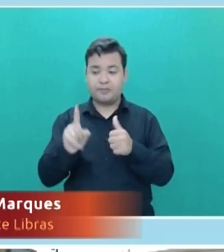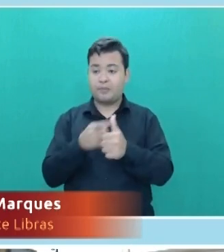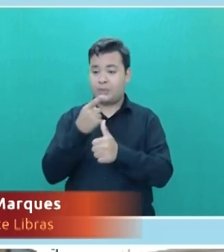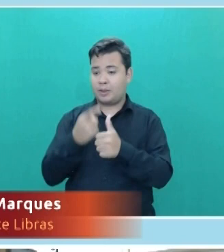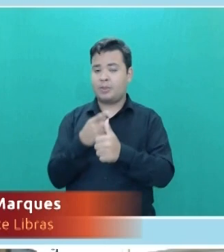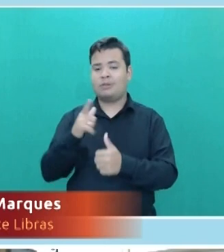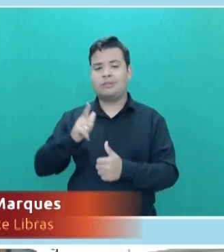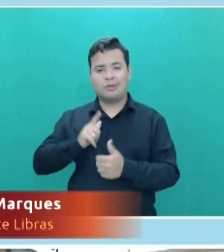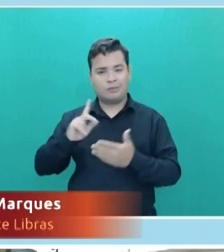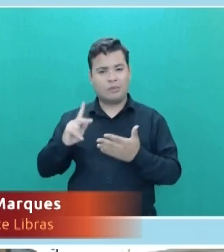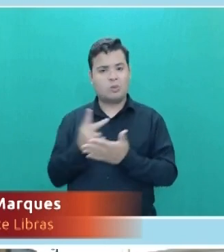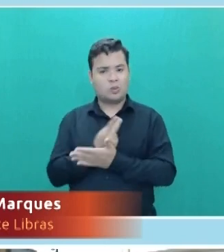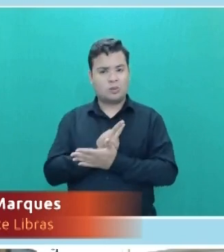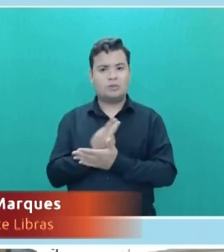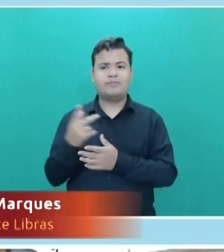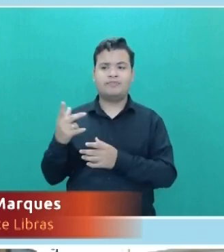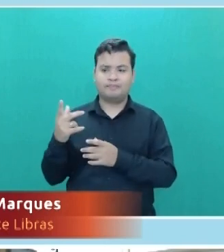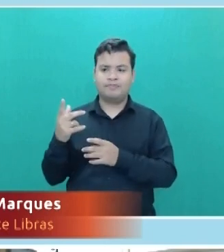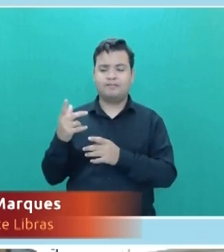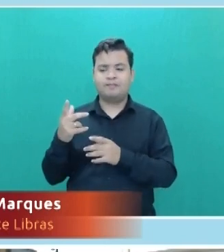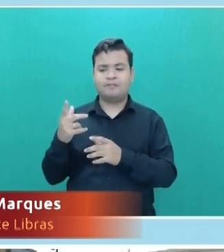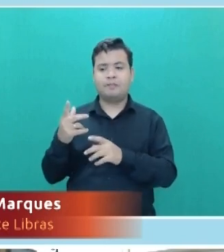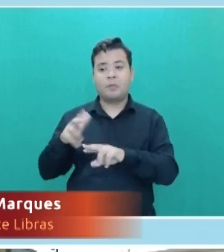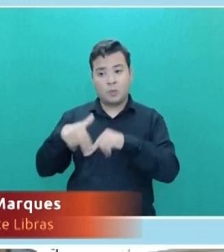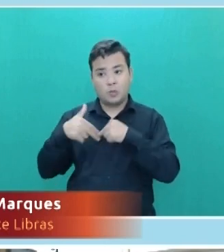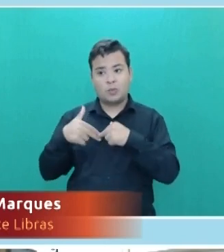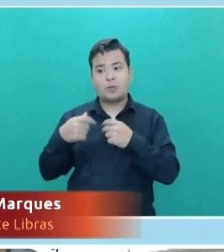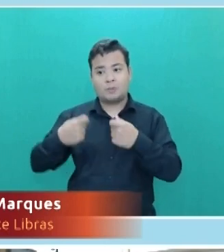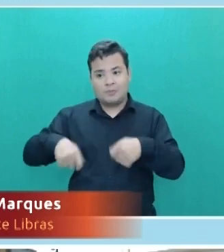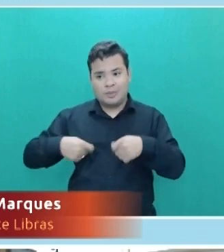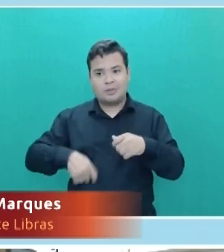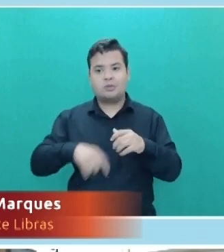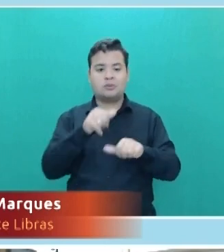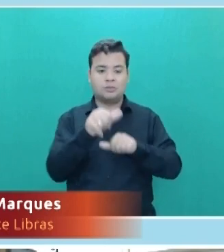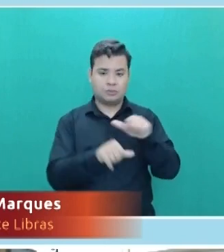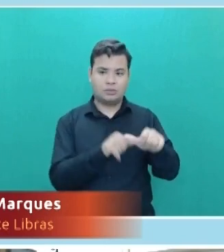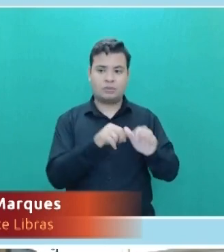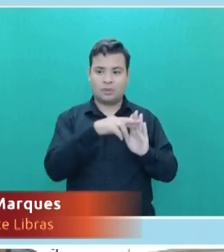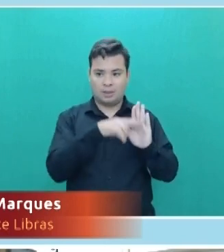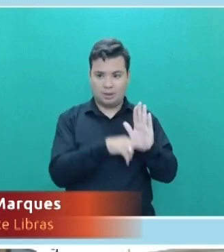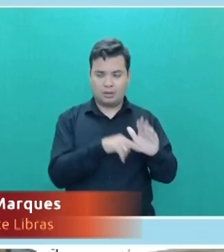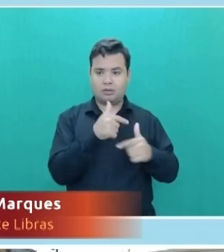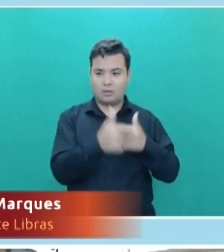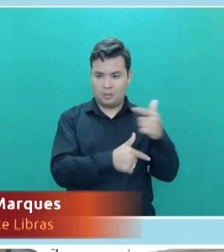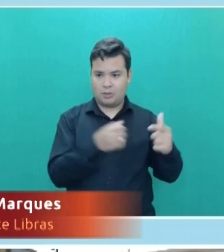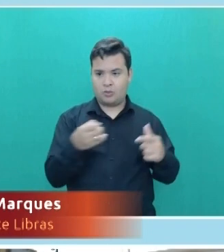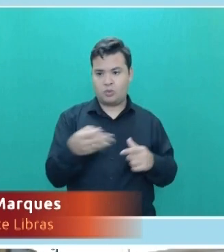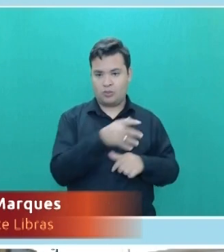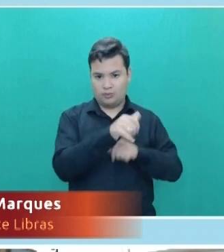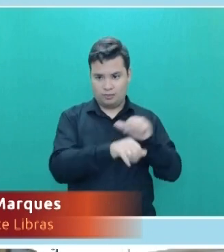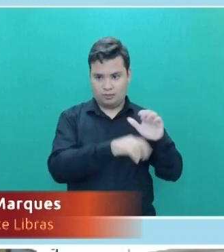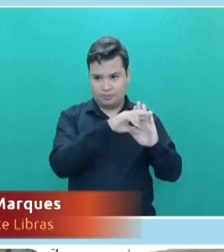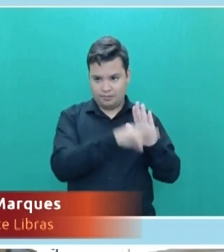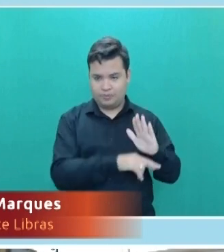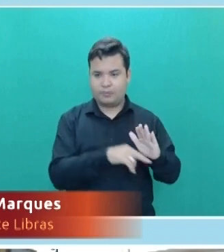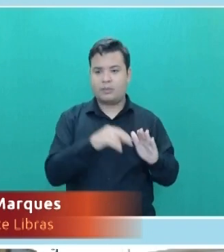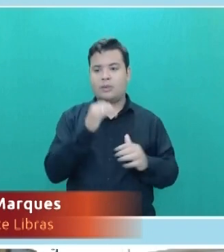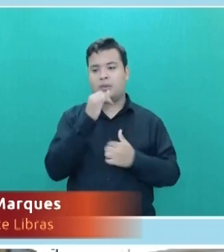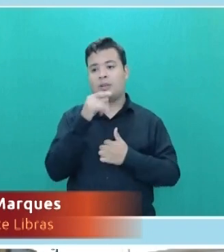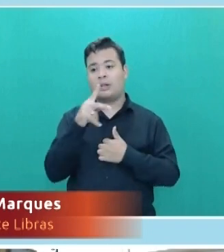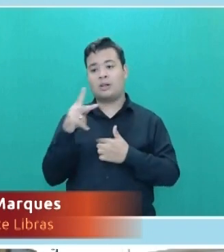fator que foi falado sobre a existência da reforma trabalhista é que, a partir da reforma trabalhista, nós teríamos